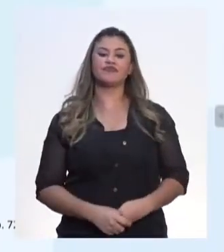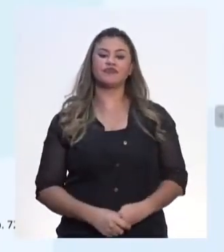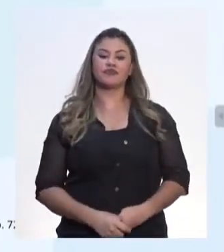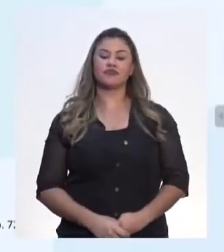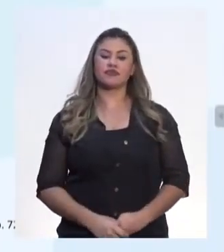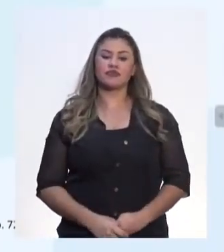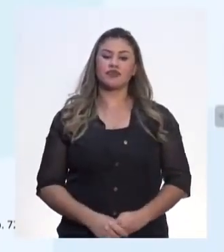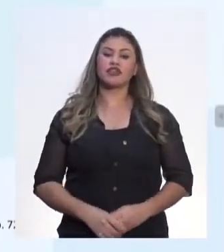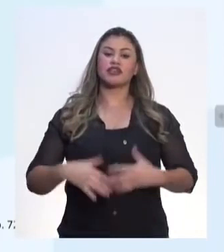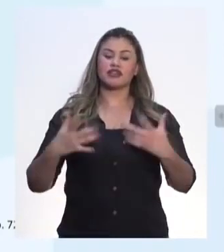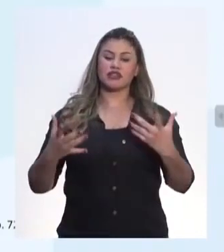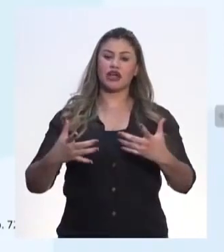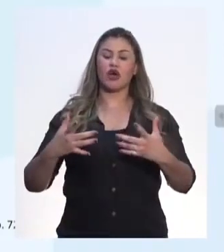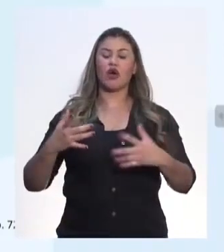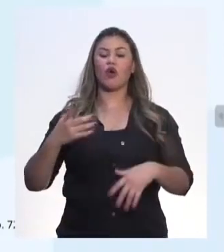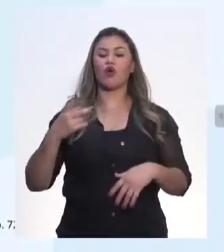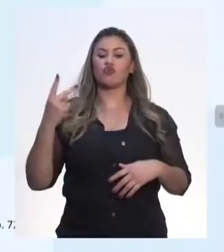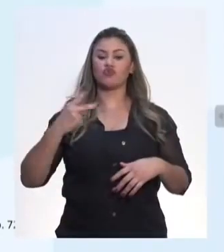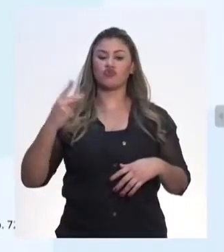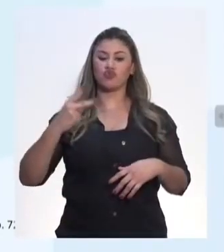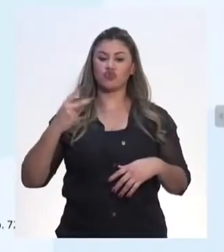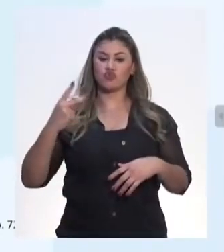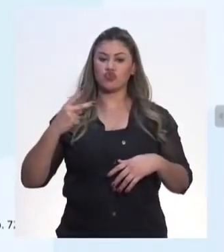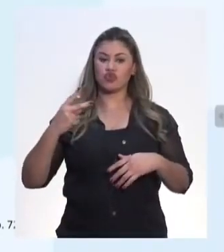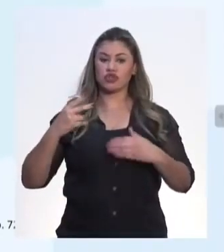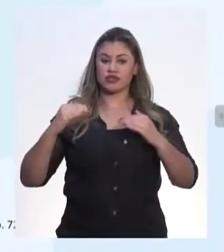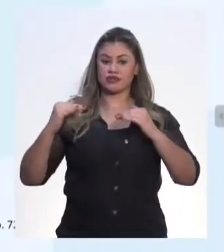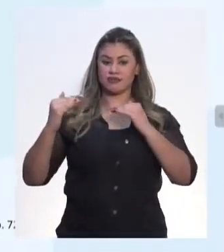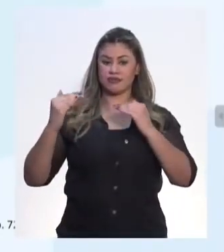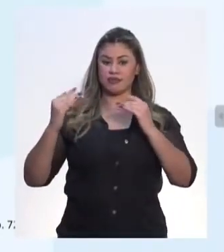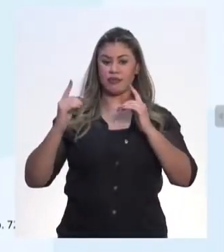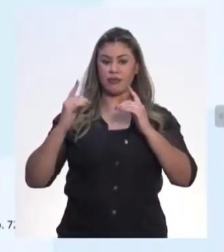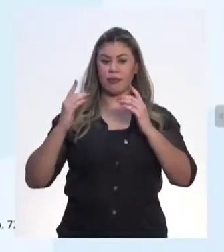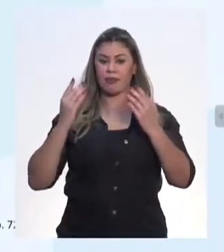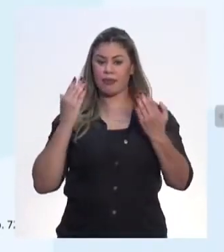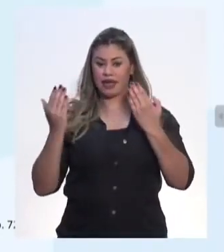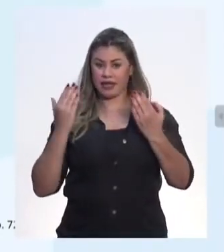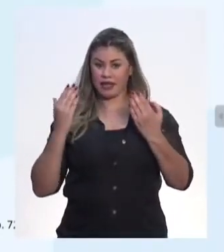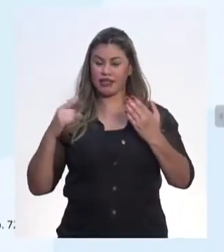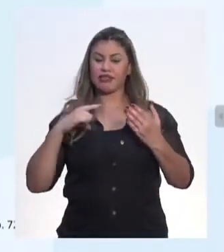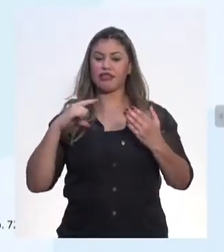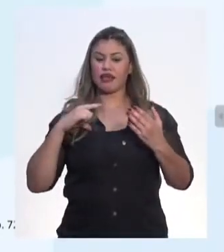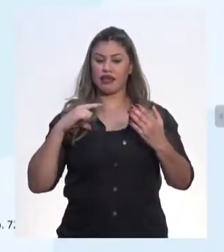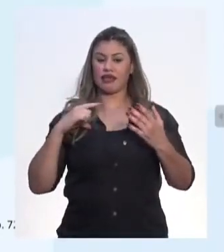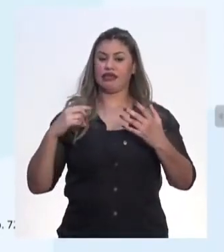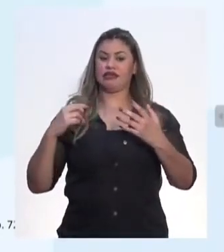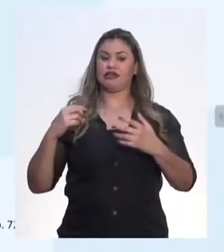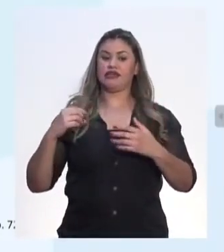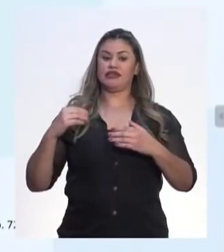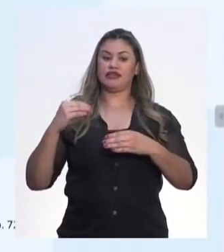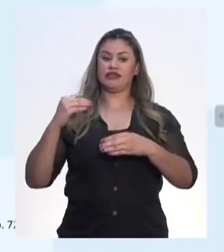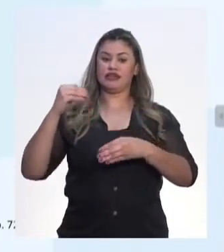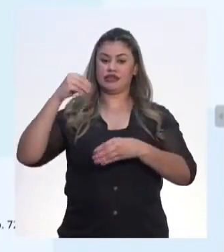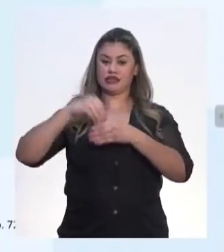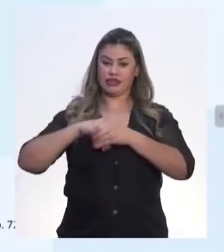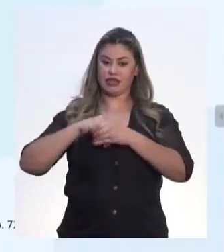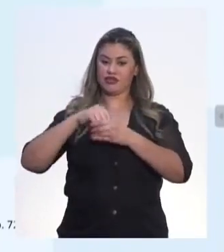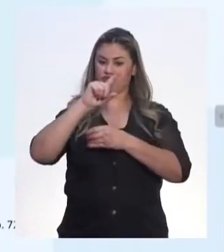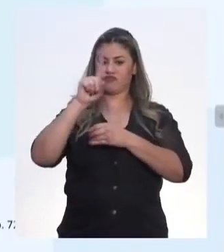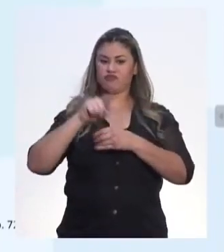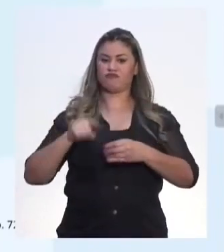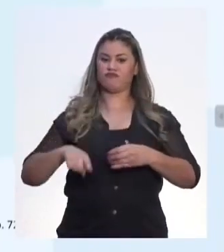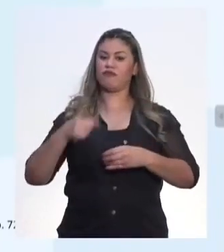entre essas duas paralelas, a parte interna. Esse ângulo, que está com a mesma cor, eu vou dizer que eles